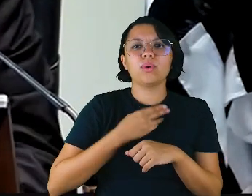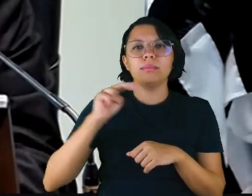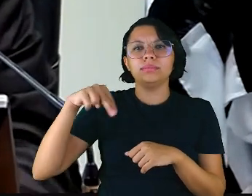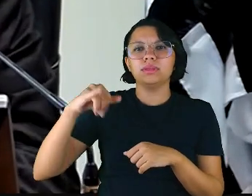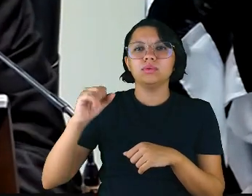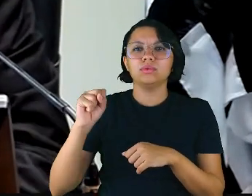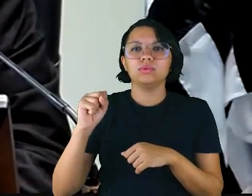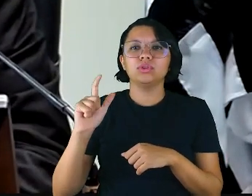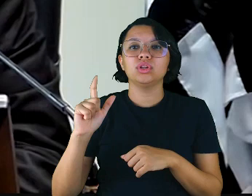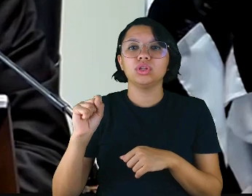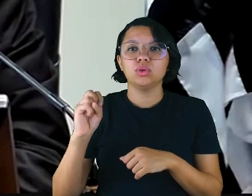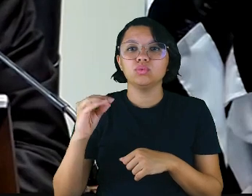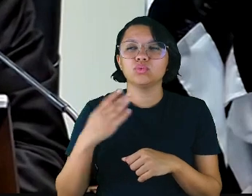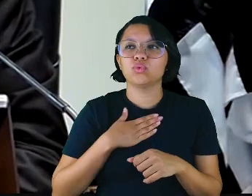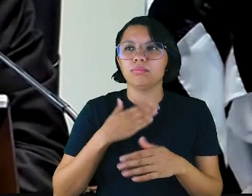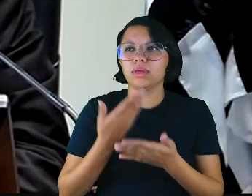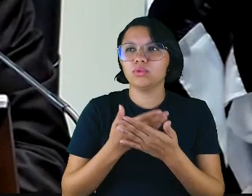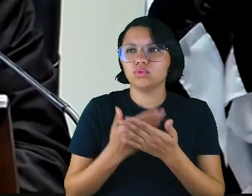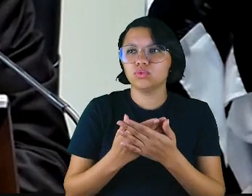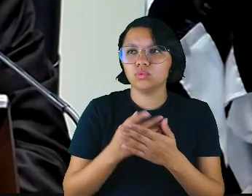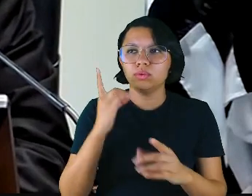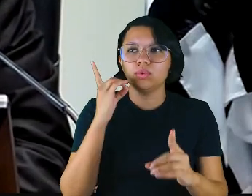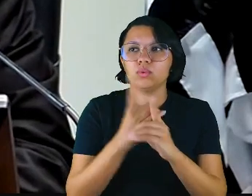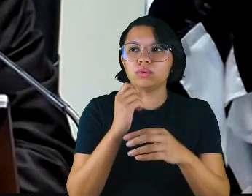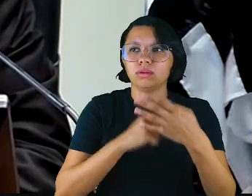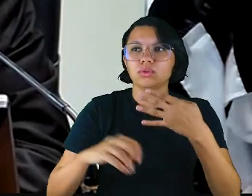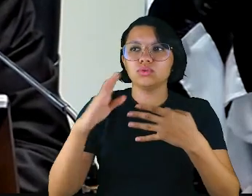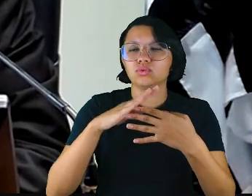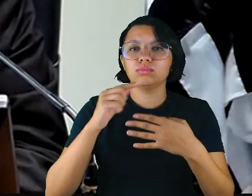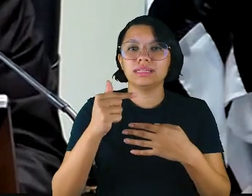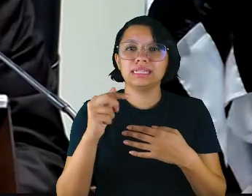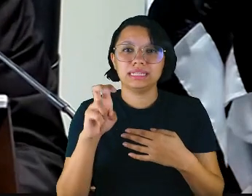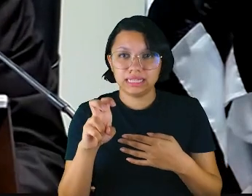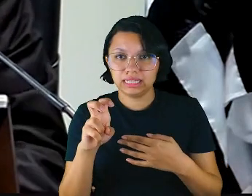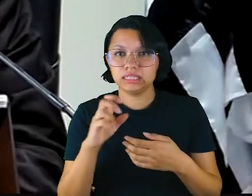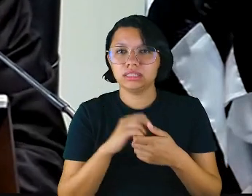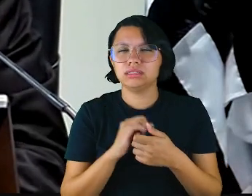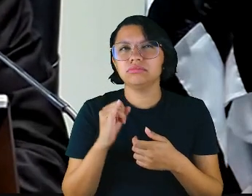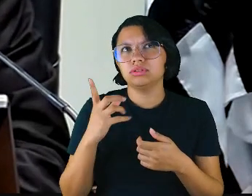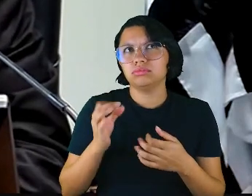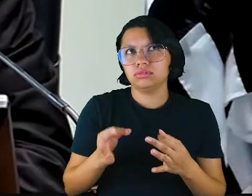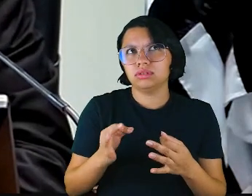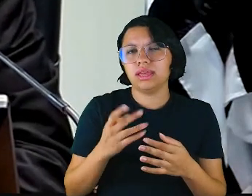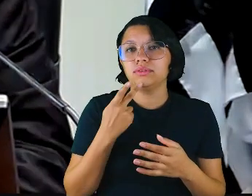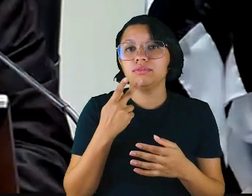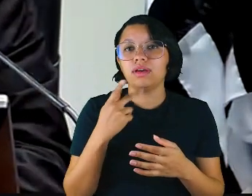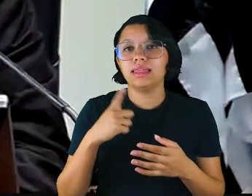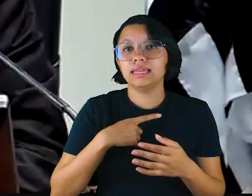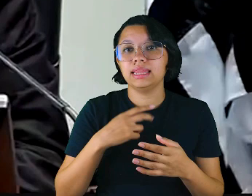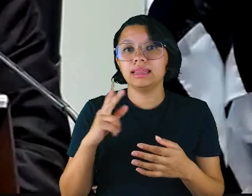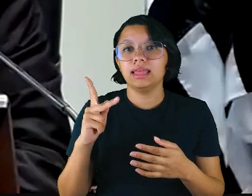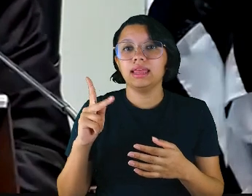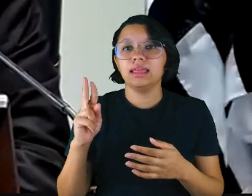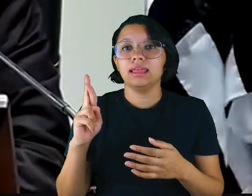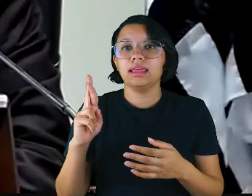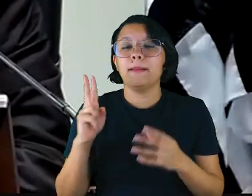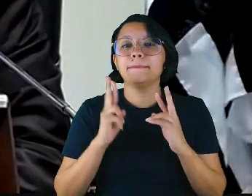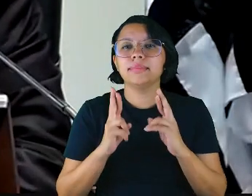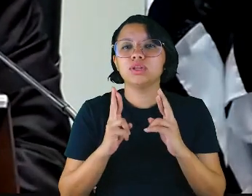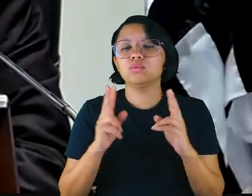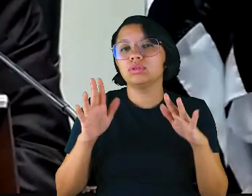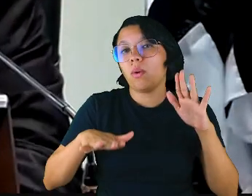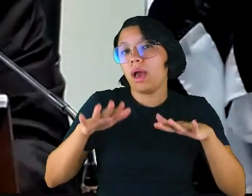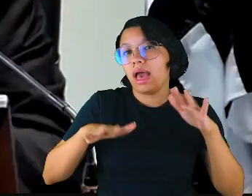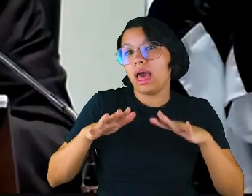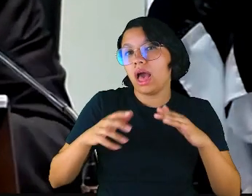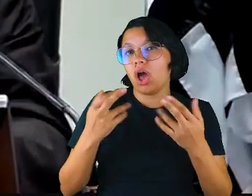pequenos estudos, eu encontrei uma súmula do Conselho da Justiça Federal, a súmula 75, salvo engano, que fala que tem presunção relativa,